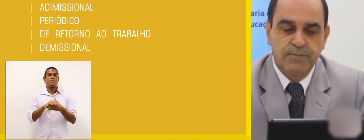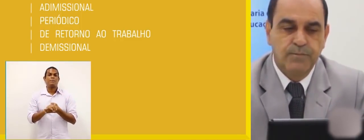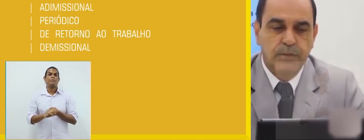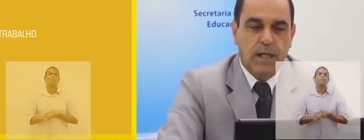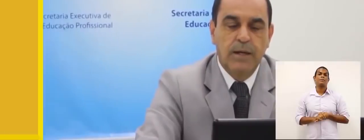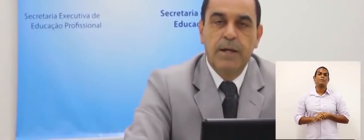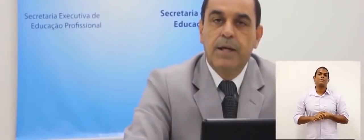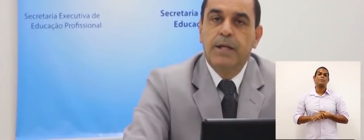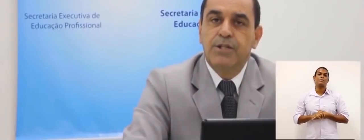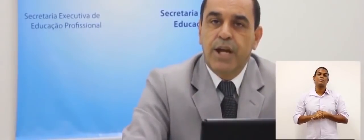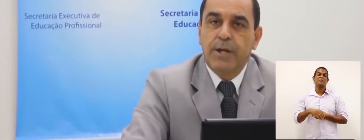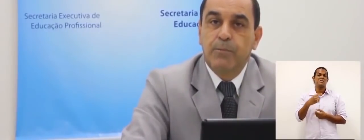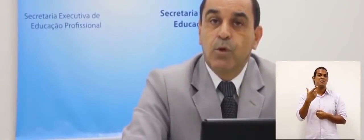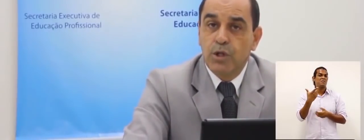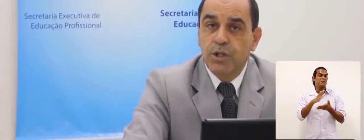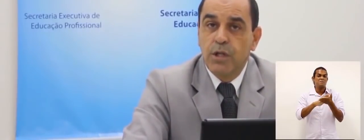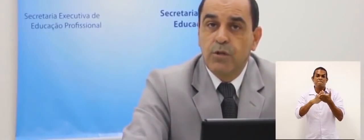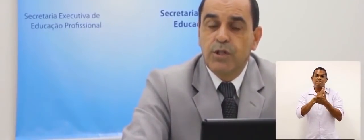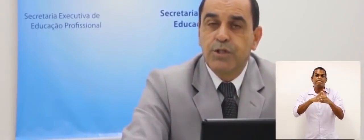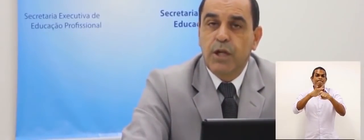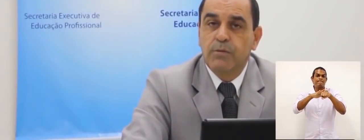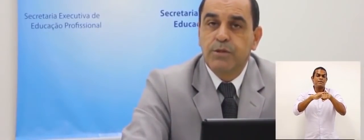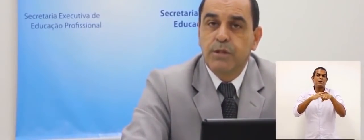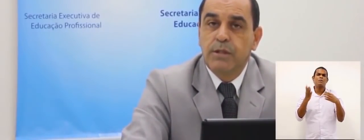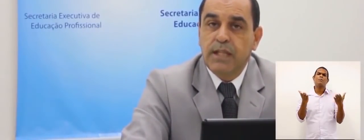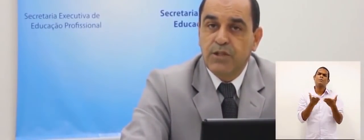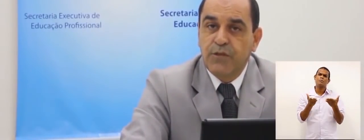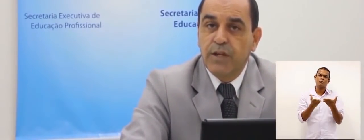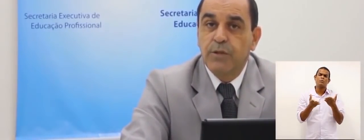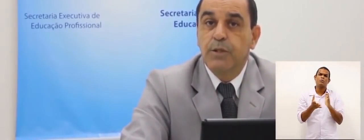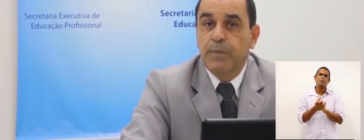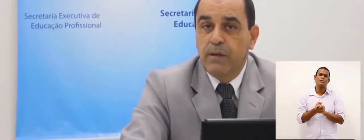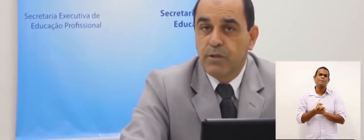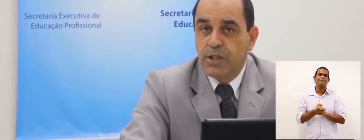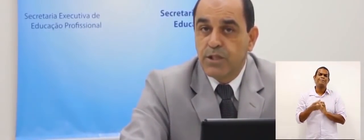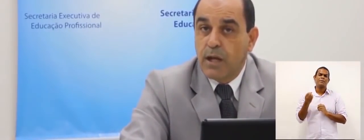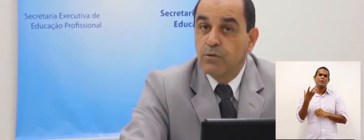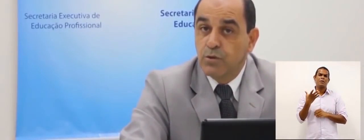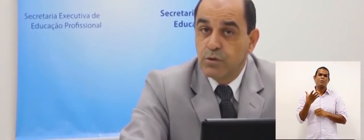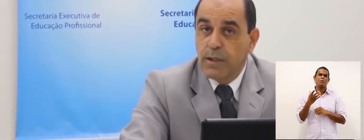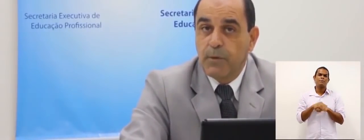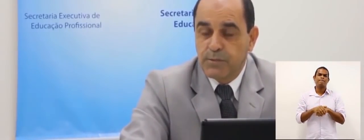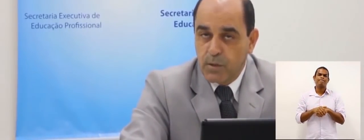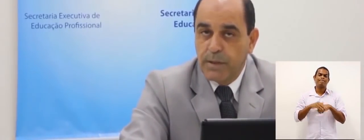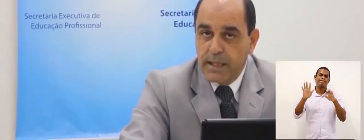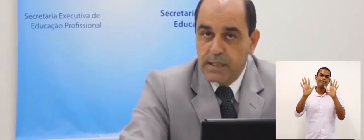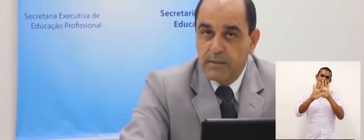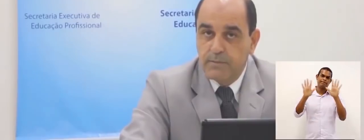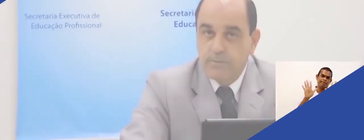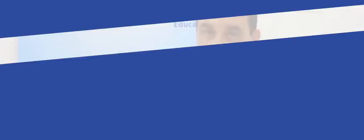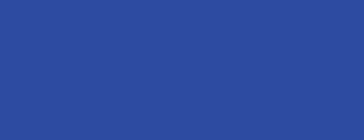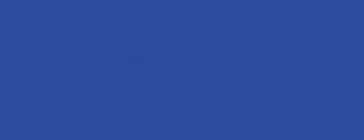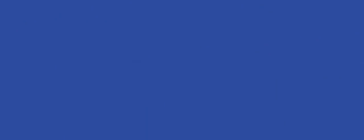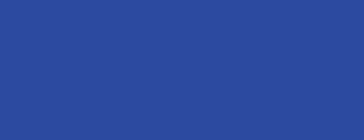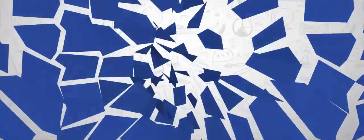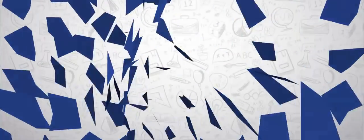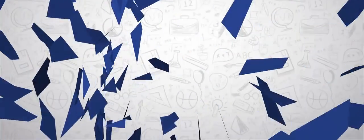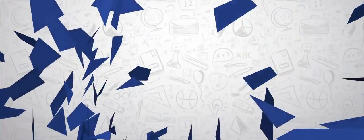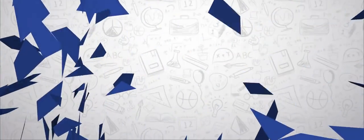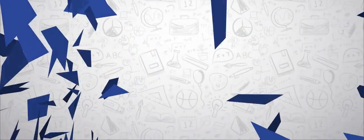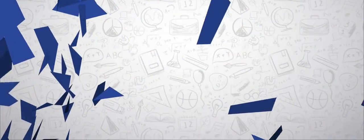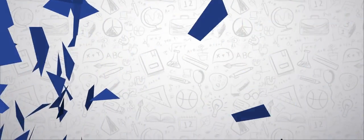adquirida, tá? E gente, por hoje nós estamos satisfeitos e esperamos vocês estarmos juntos na próxima competência.